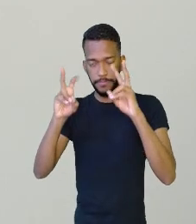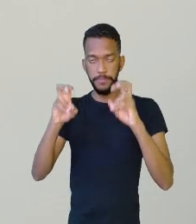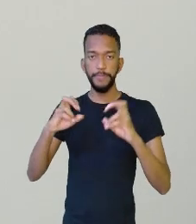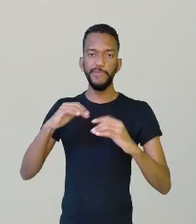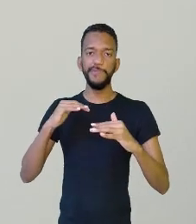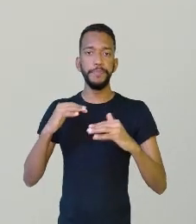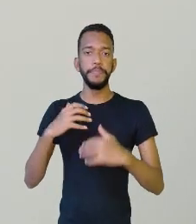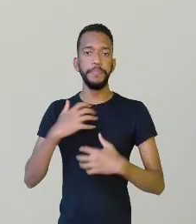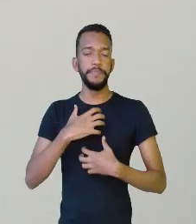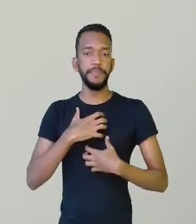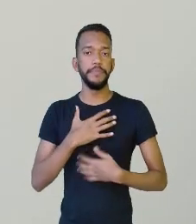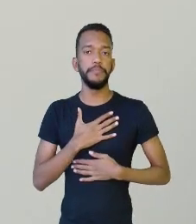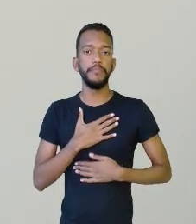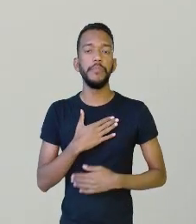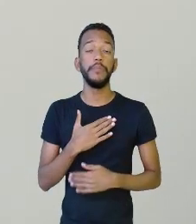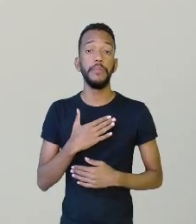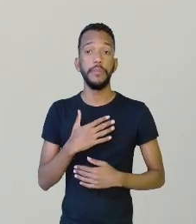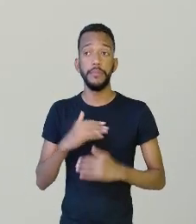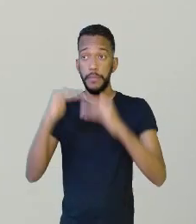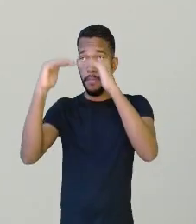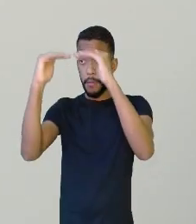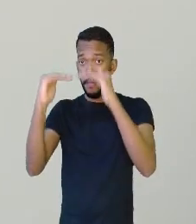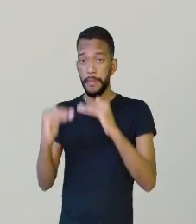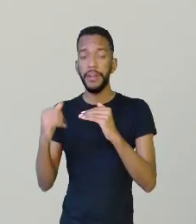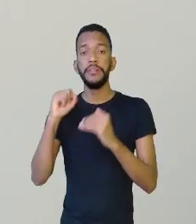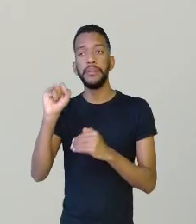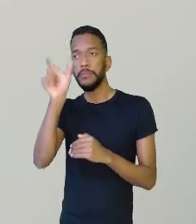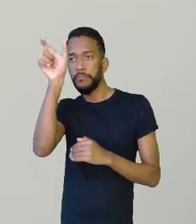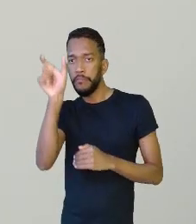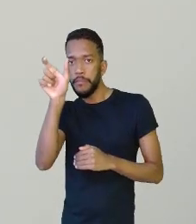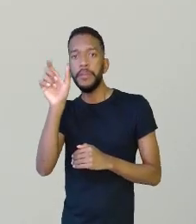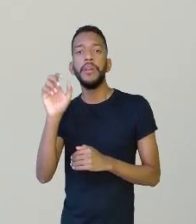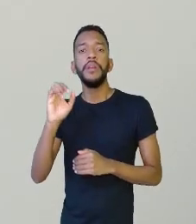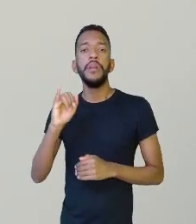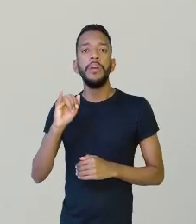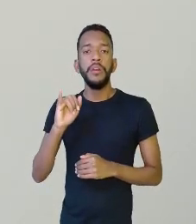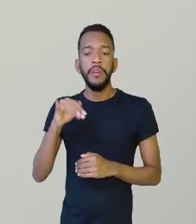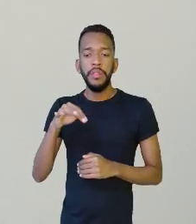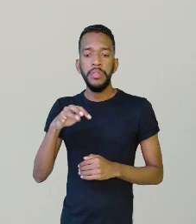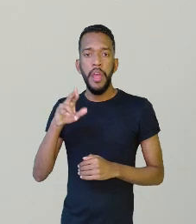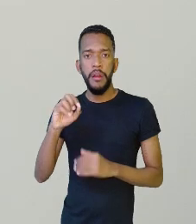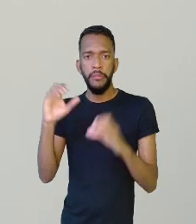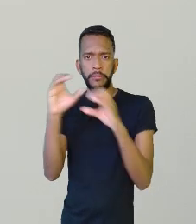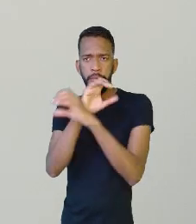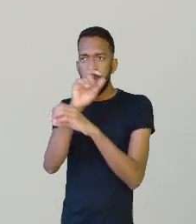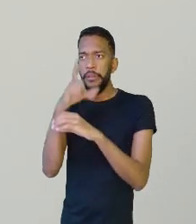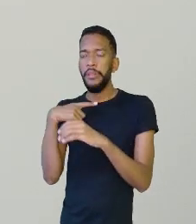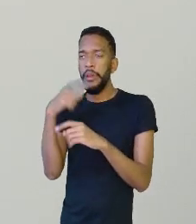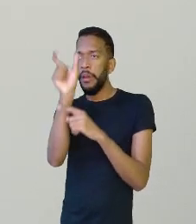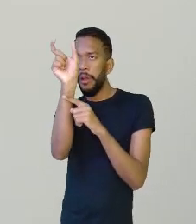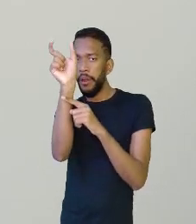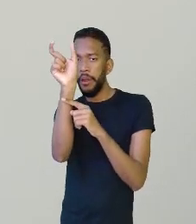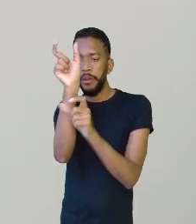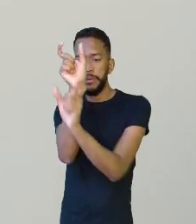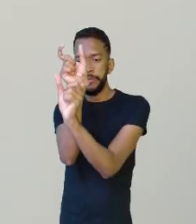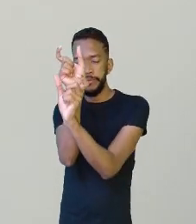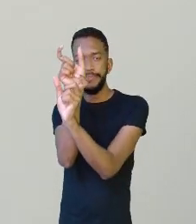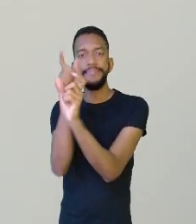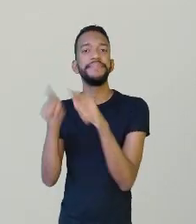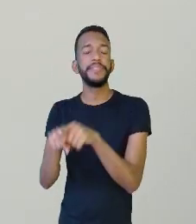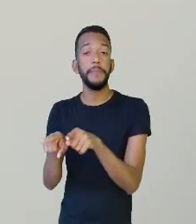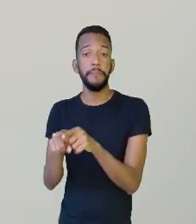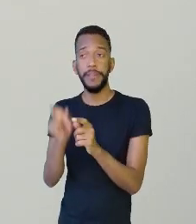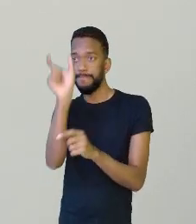meus números. Se eu tenho número inteiro, precisa ter o número inteiro embaixo. Se eu tenho decimal, o